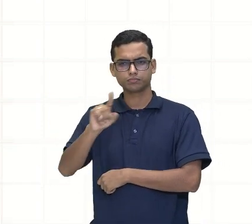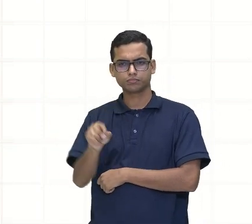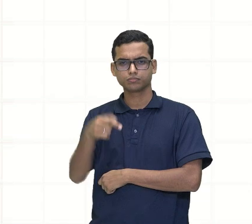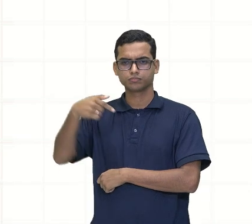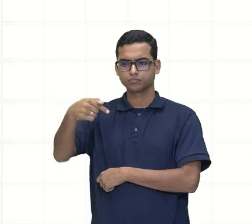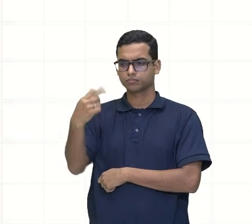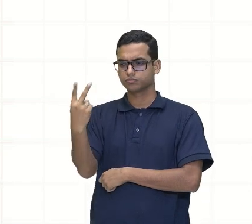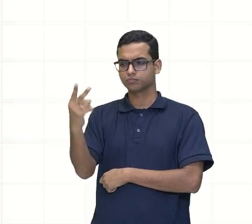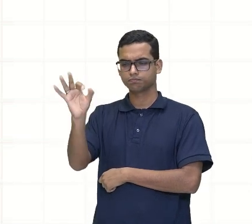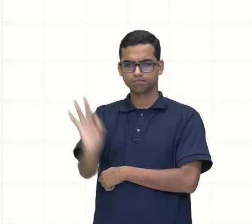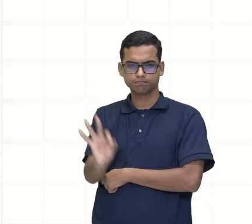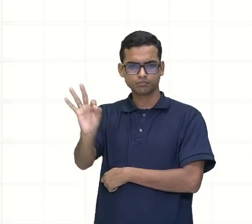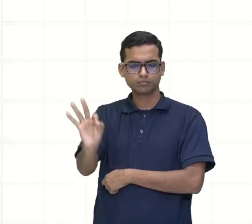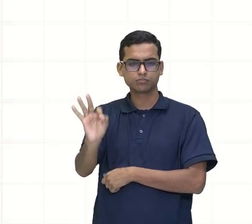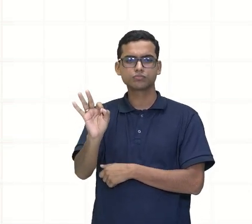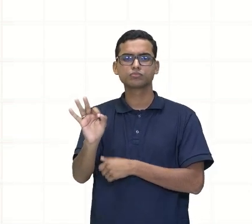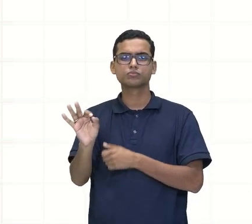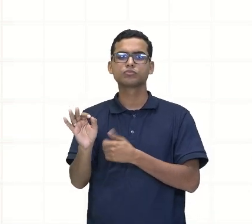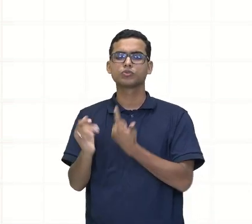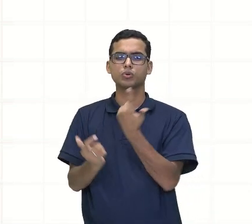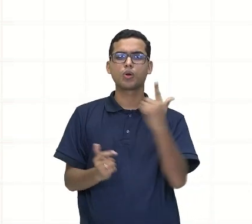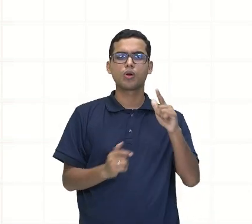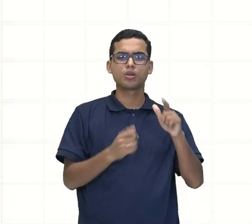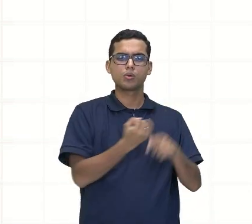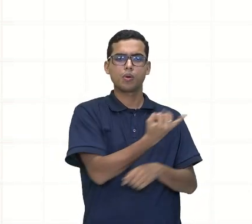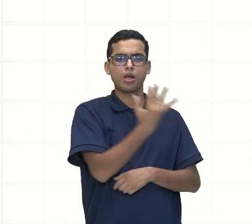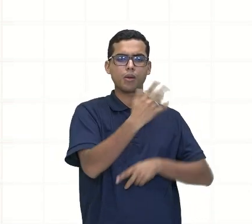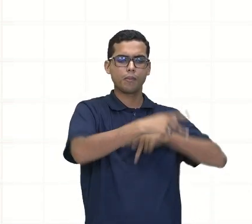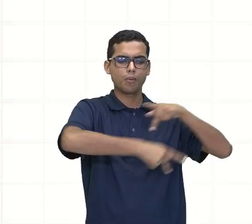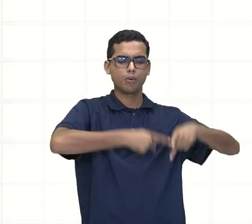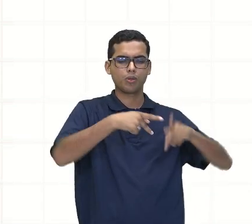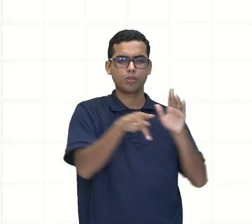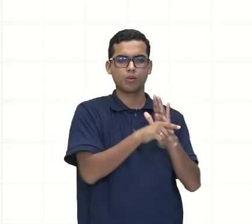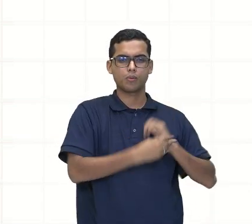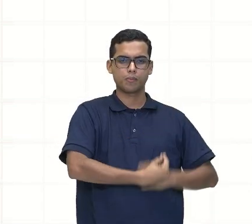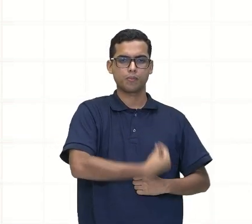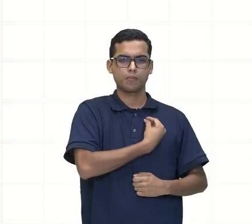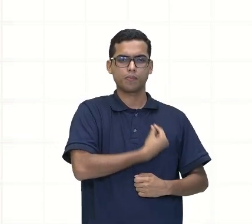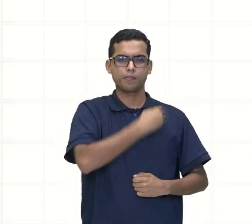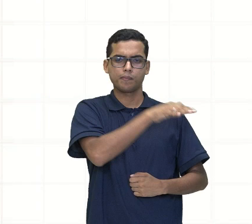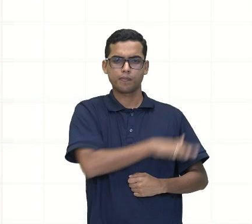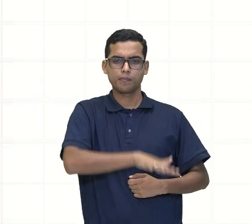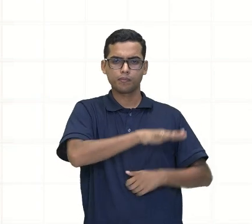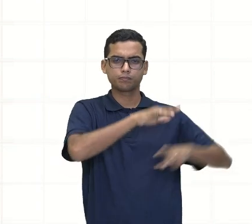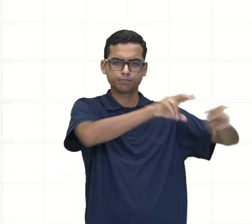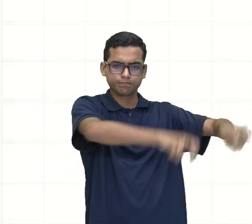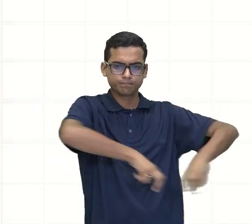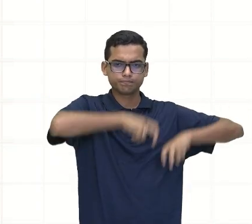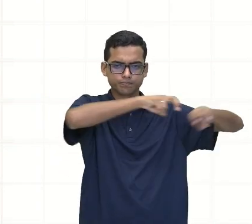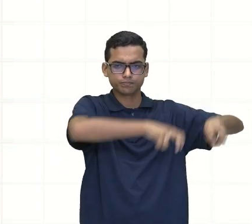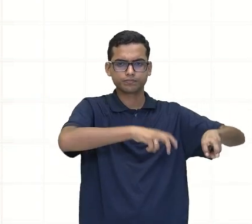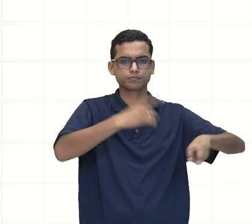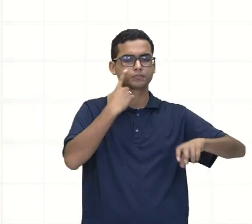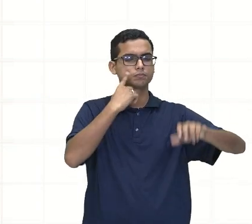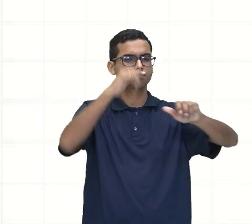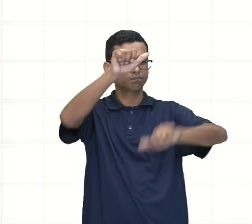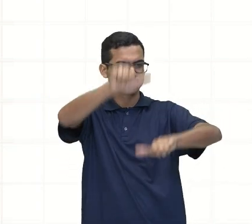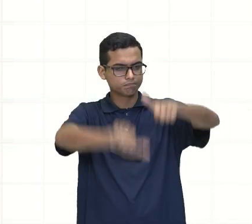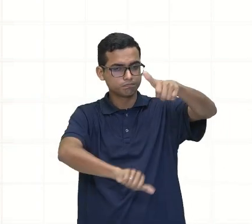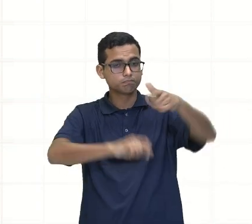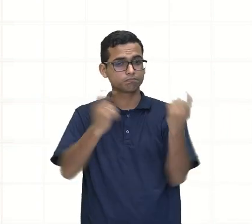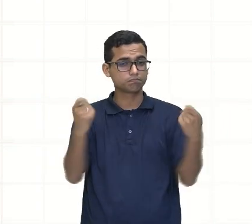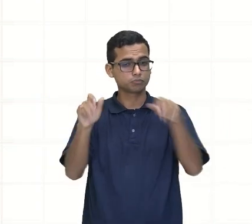84,72%. E o restante da população vivendo aí em áreas rurais. Então, já é uma análise que eu posso